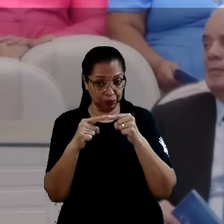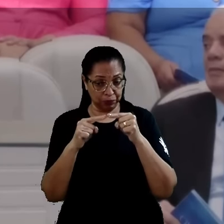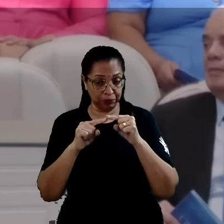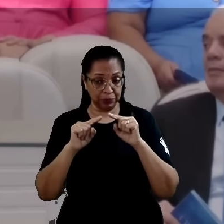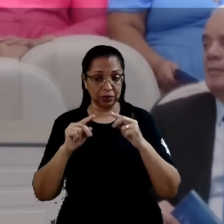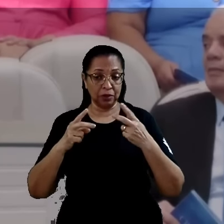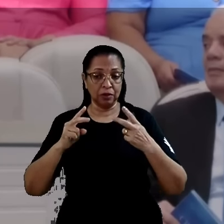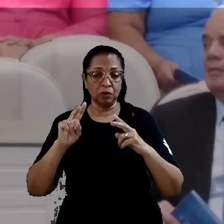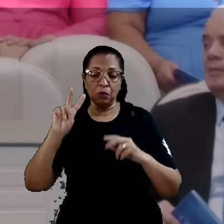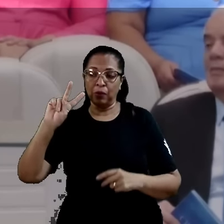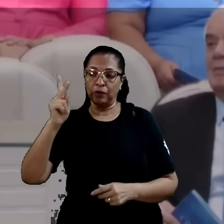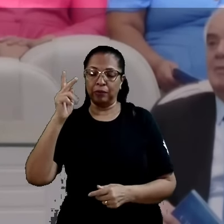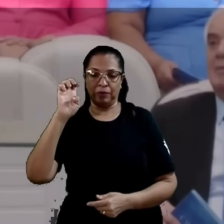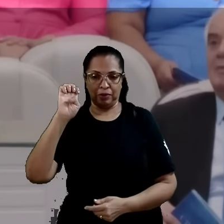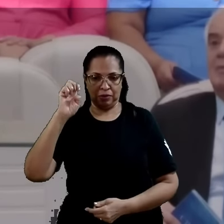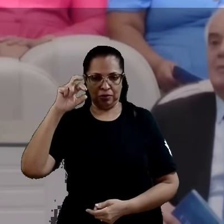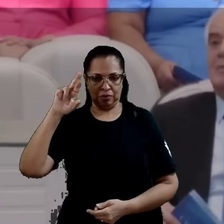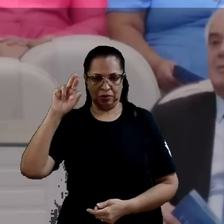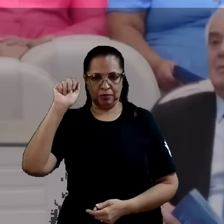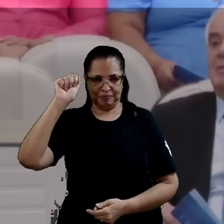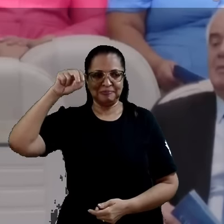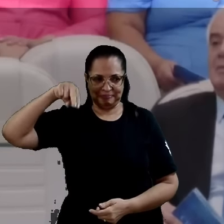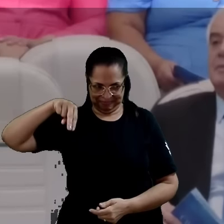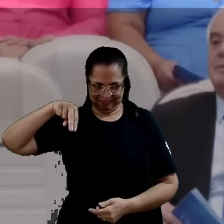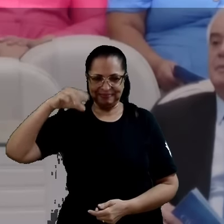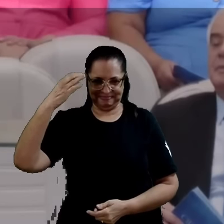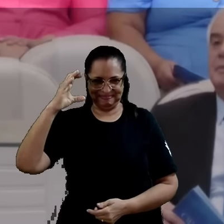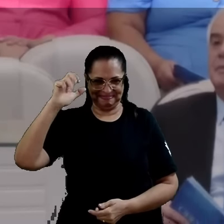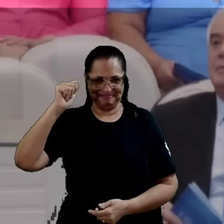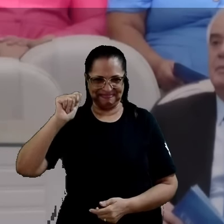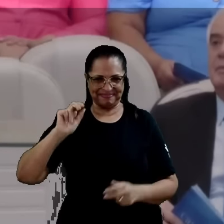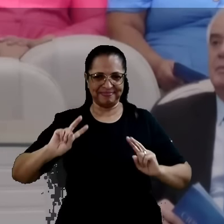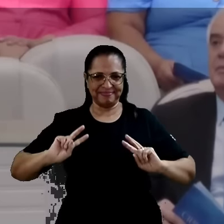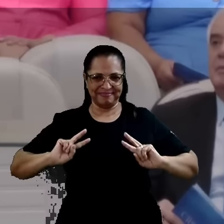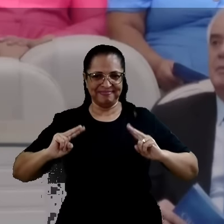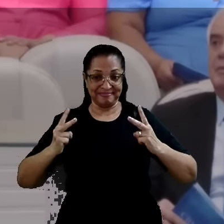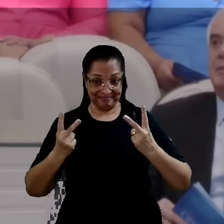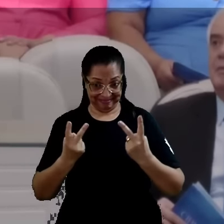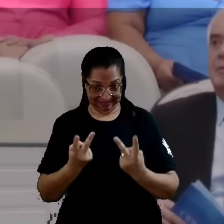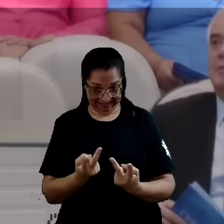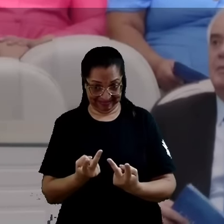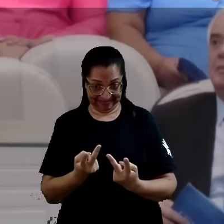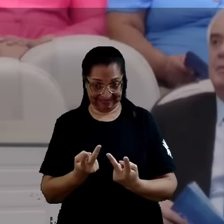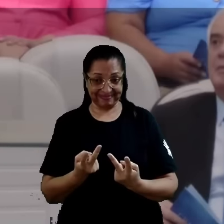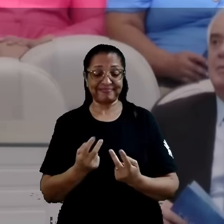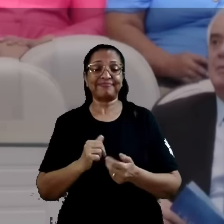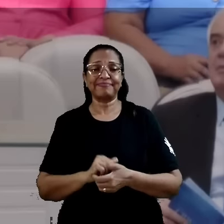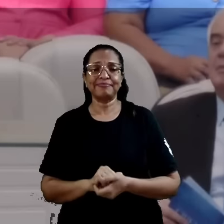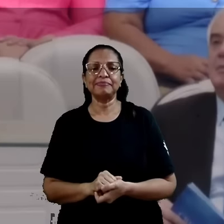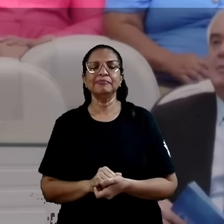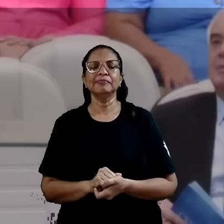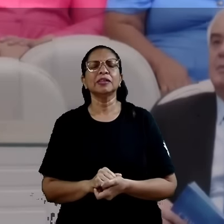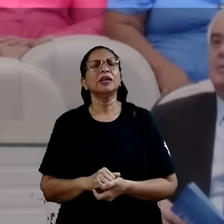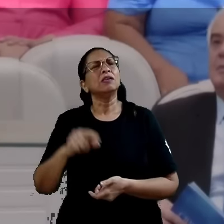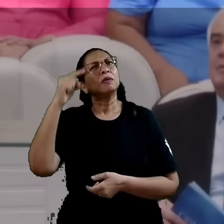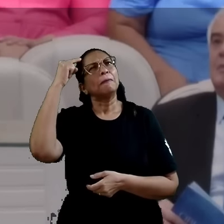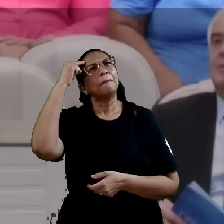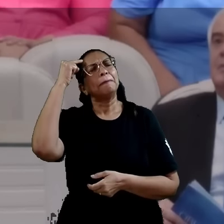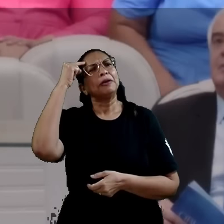e quando nós falamos de herança vem a nossa memória com mais clareza questões